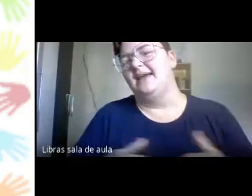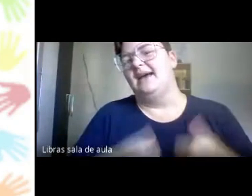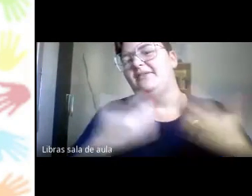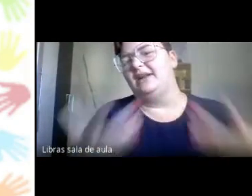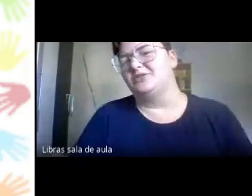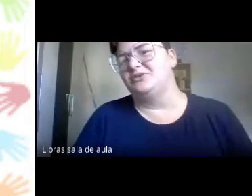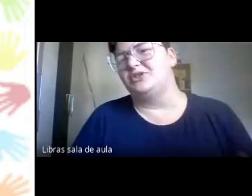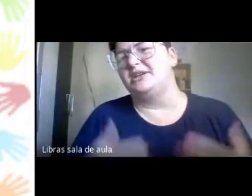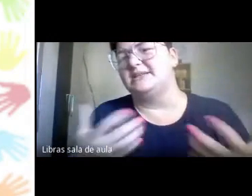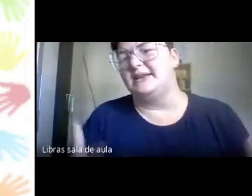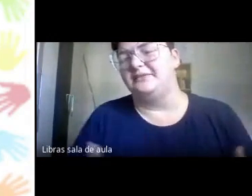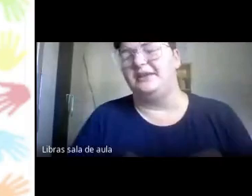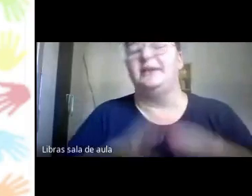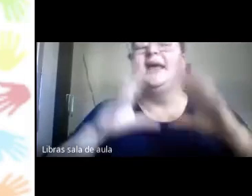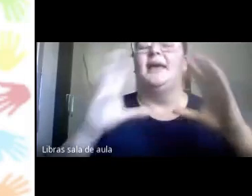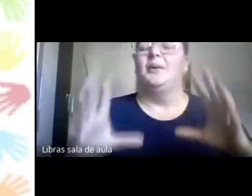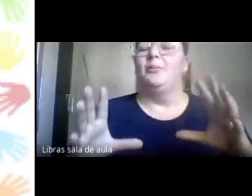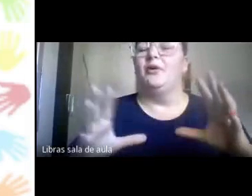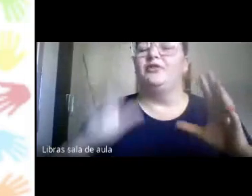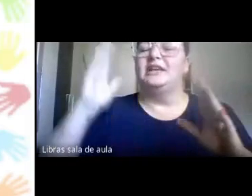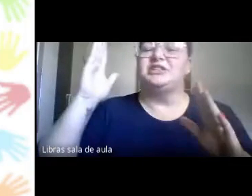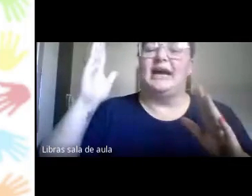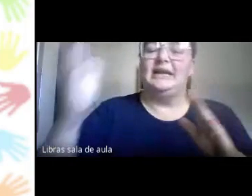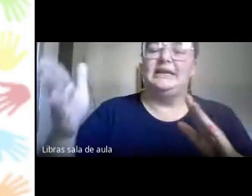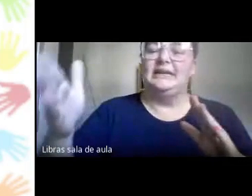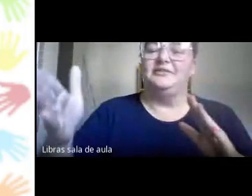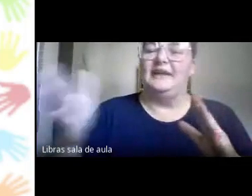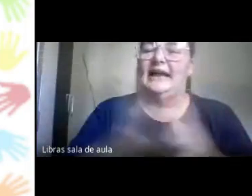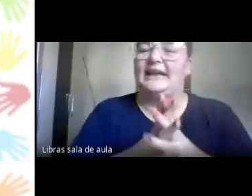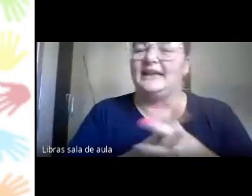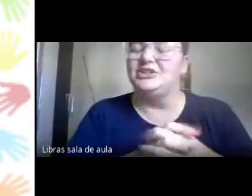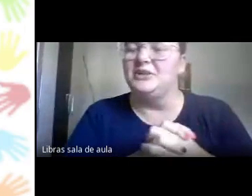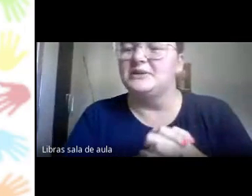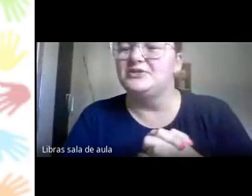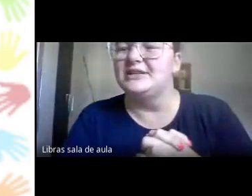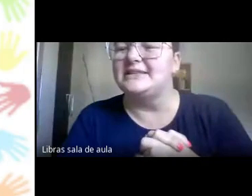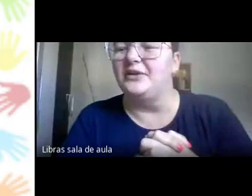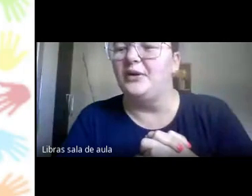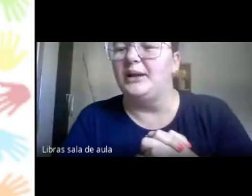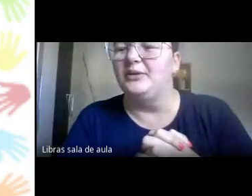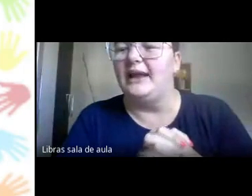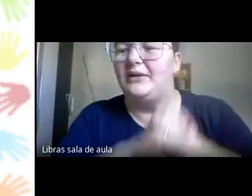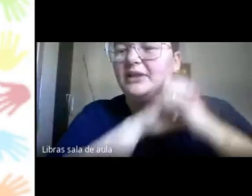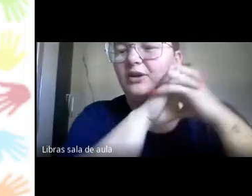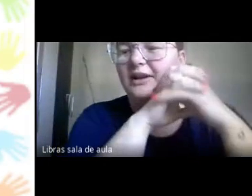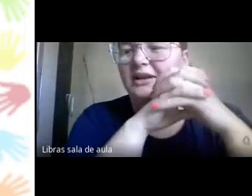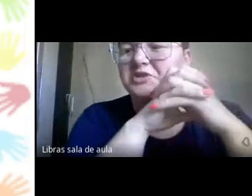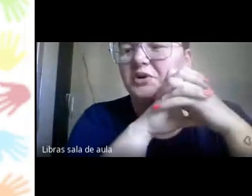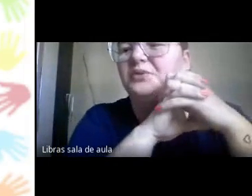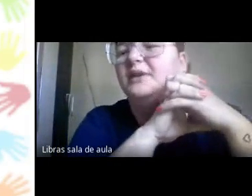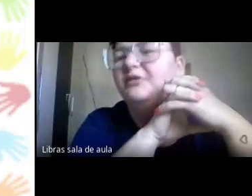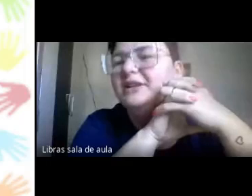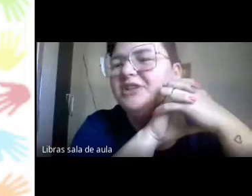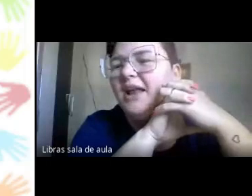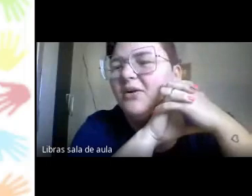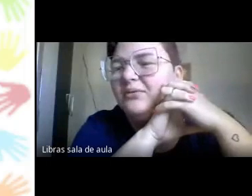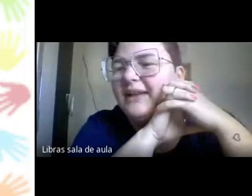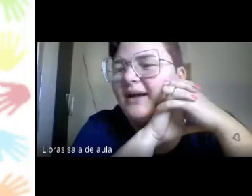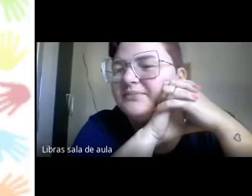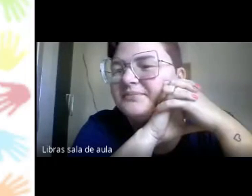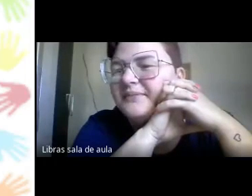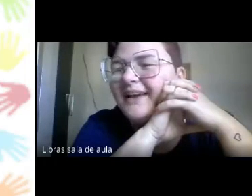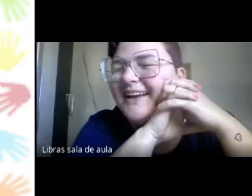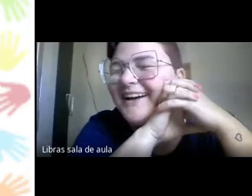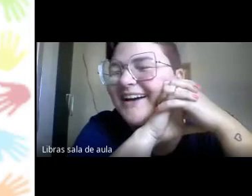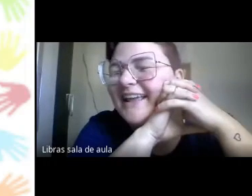né? Haverá justiça, enfim. Bom, eu vou deixar a Liliana falar que ela tinha uma sugestão e eu adorei, eu adoro aquele jogo e eu vou deixar ela